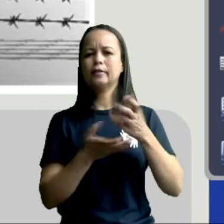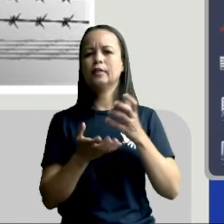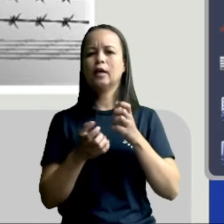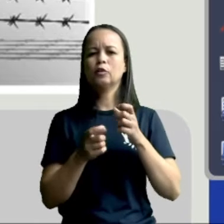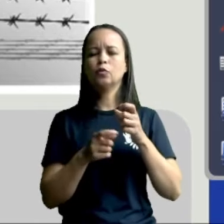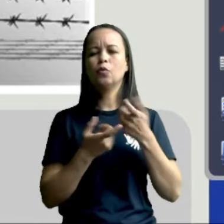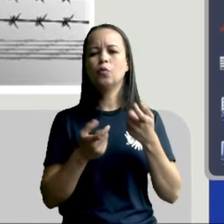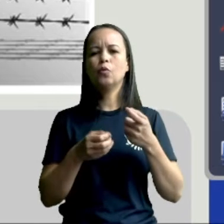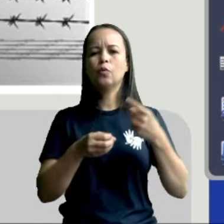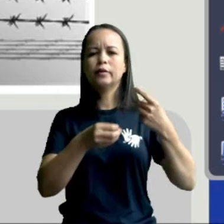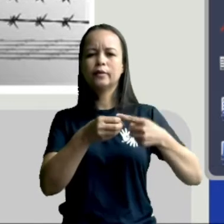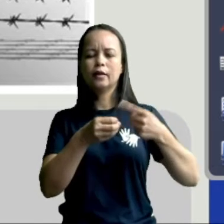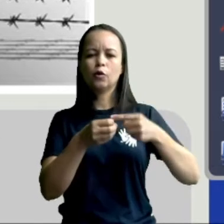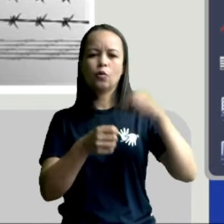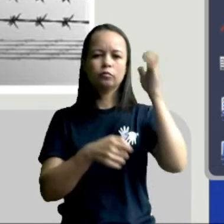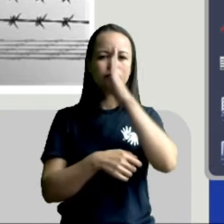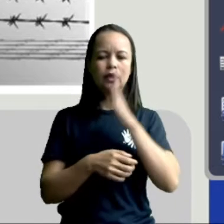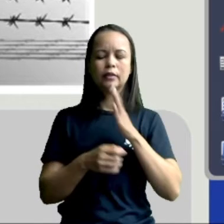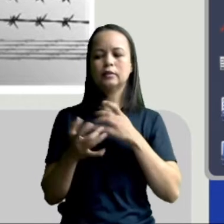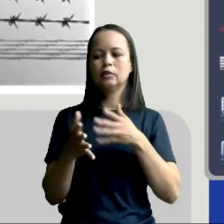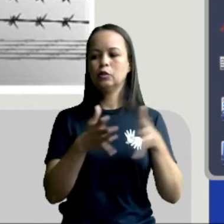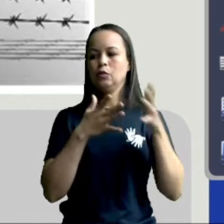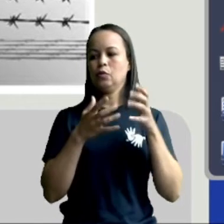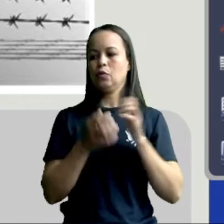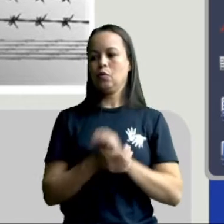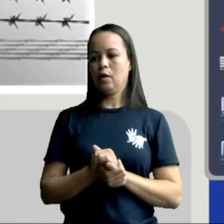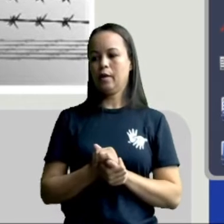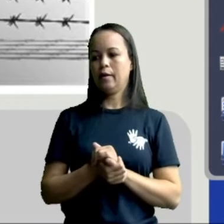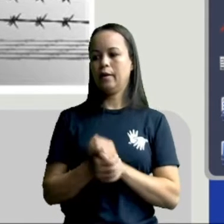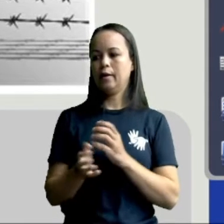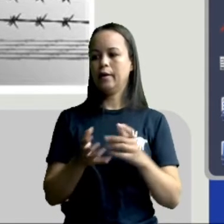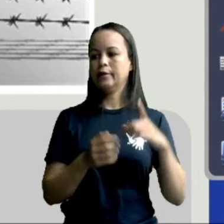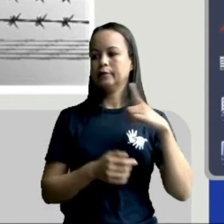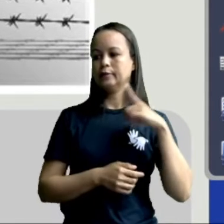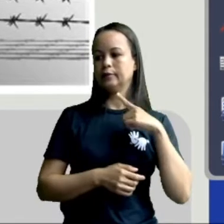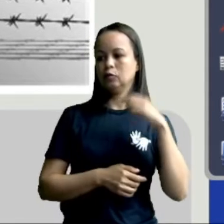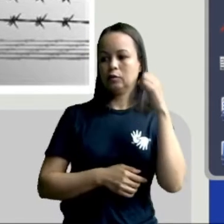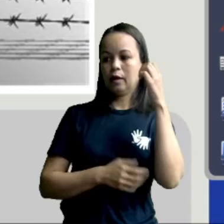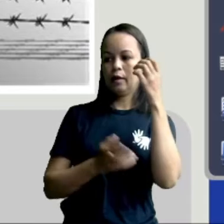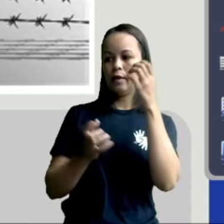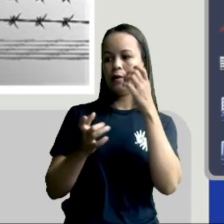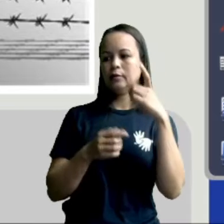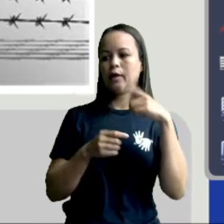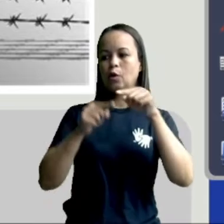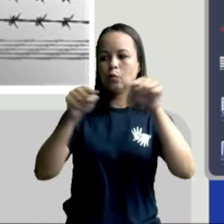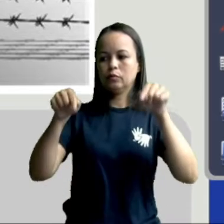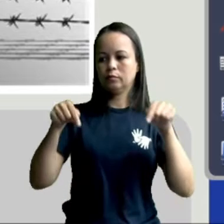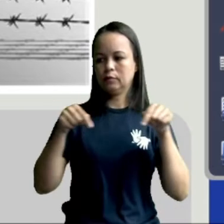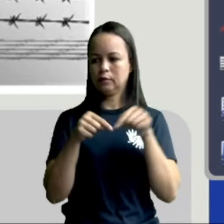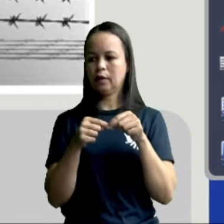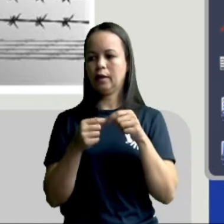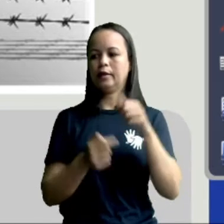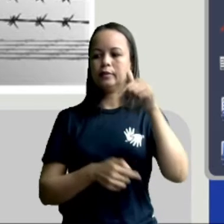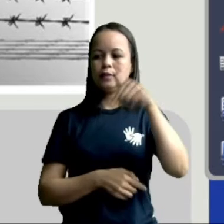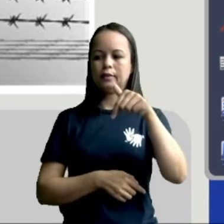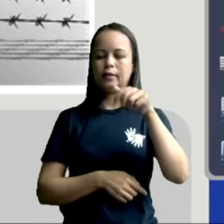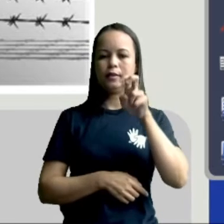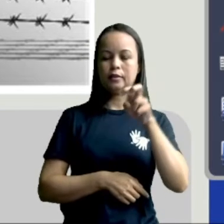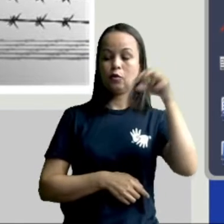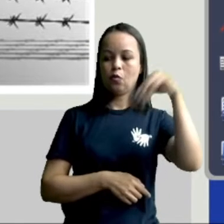terreno retangular tem 75 metros de frente e 148 metros de lado.